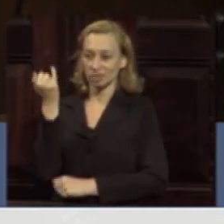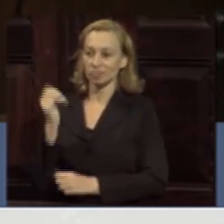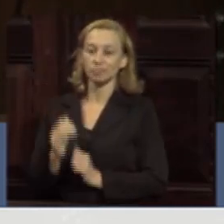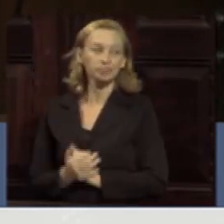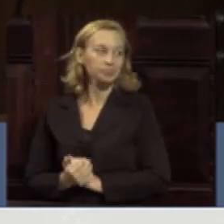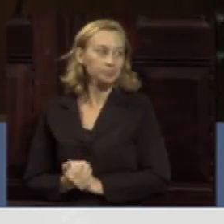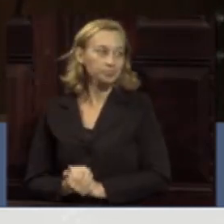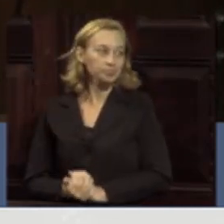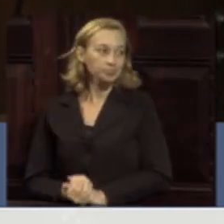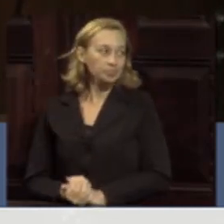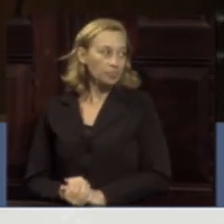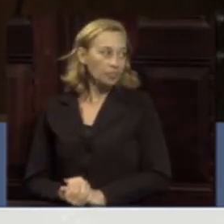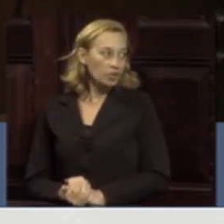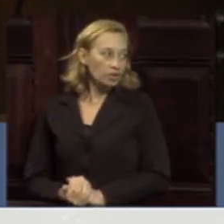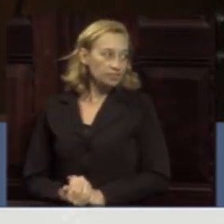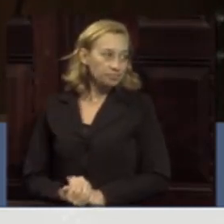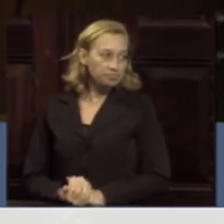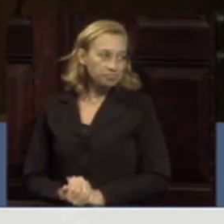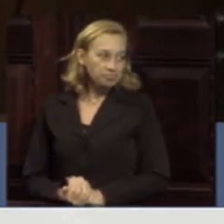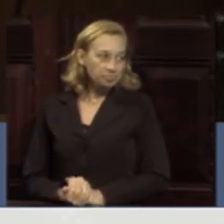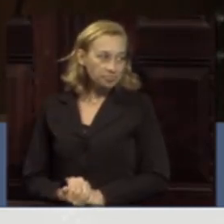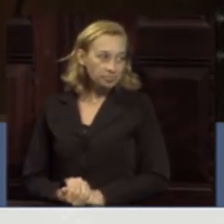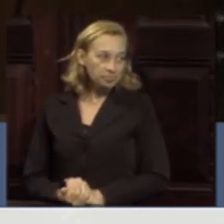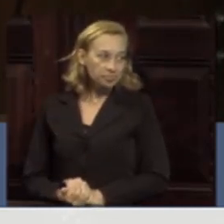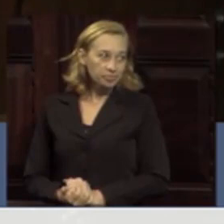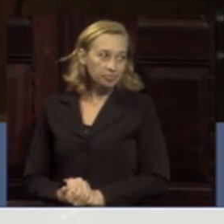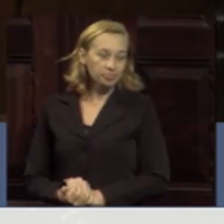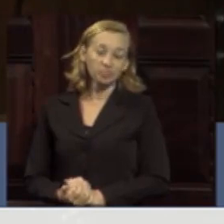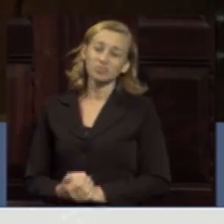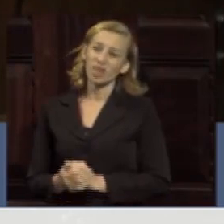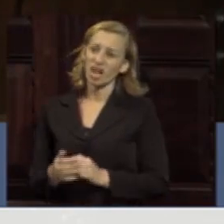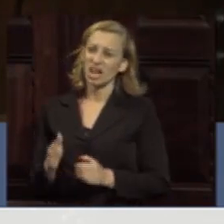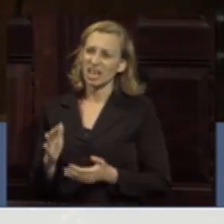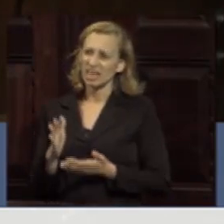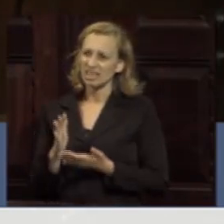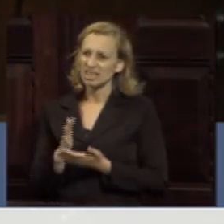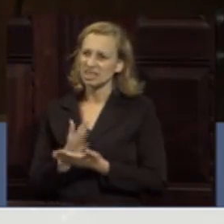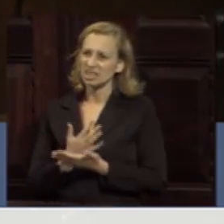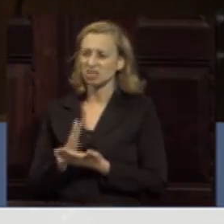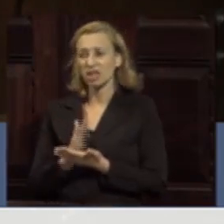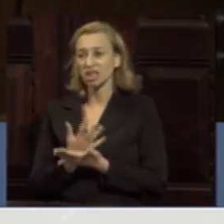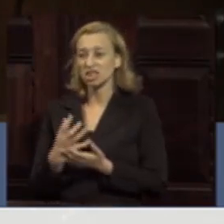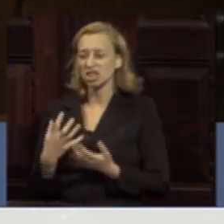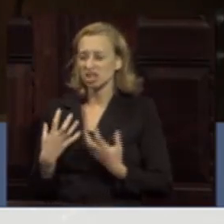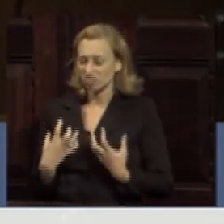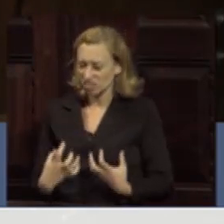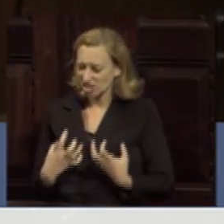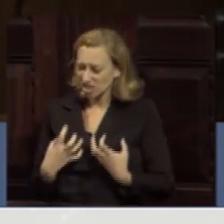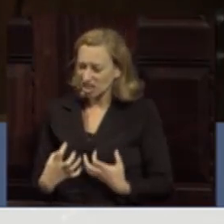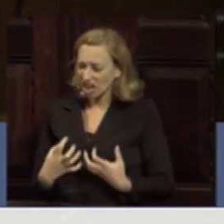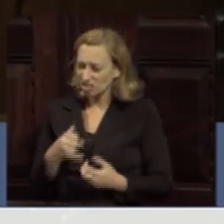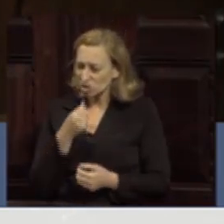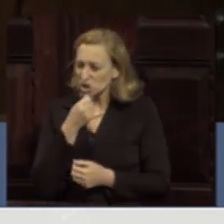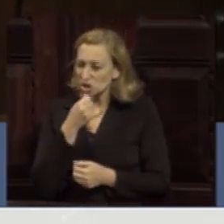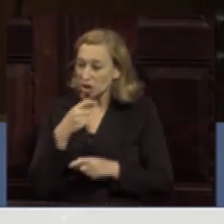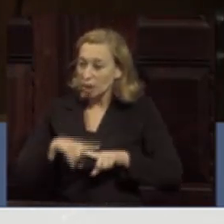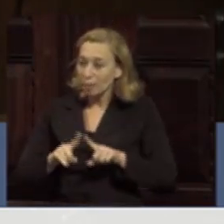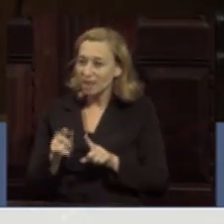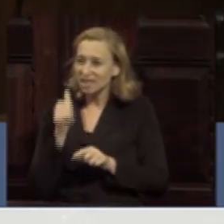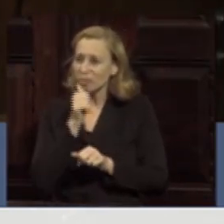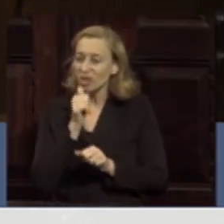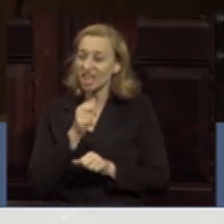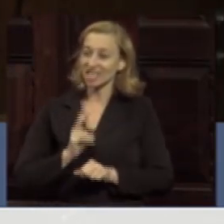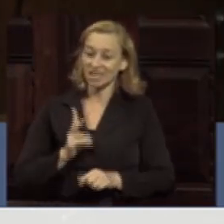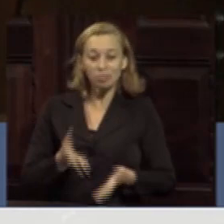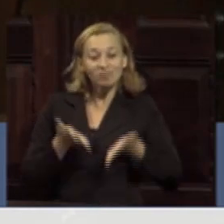atribuições, onde às vezes a gente chega tão triste e cansado, mas ela consegue olhar para a gente e dizer: filho, valeu, vamos